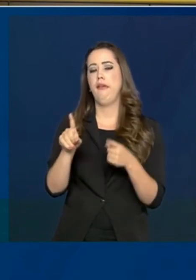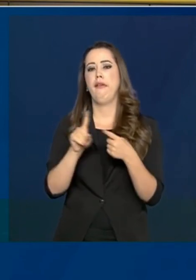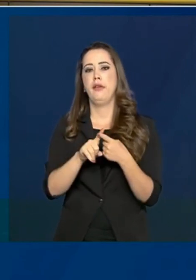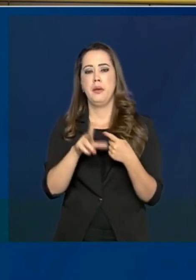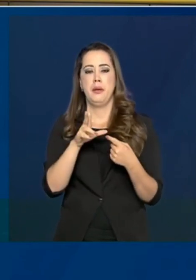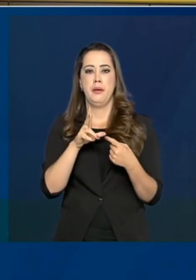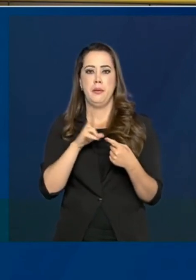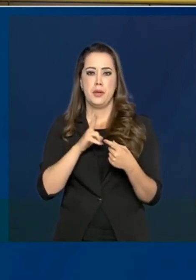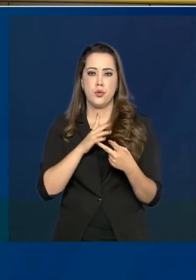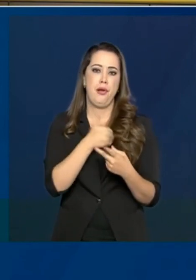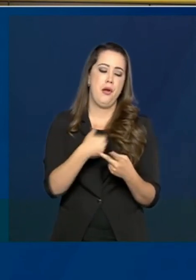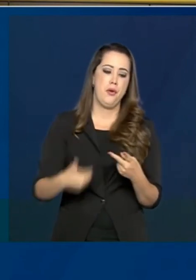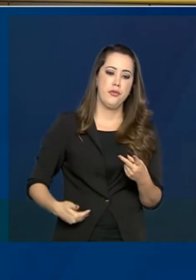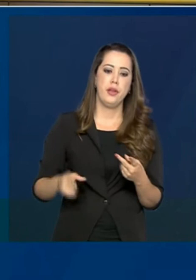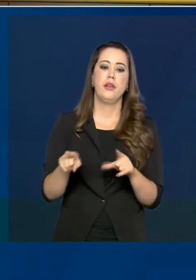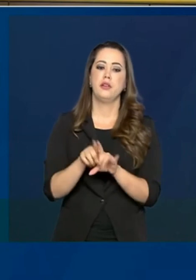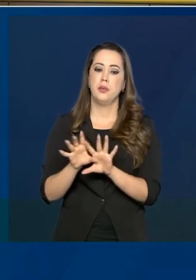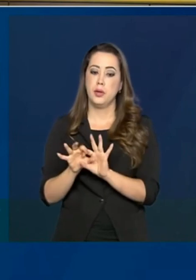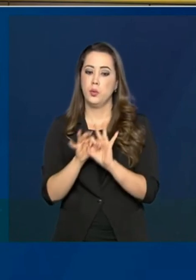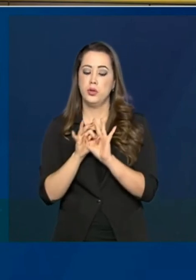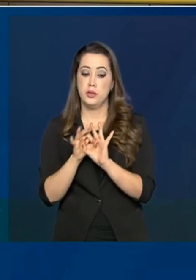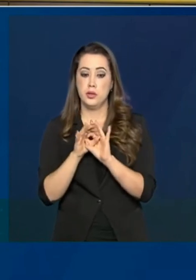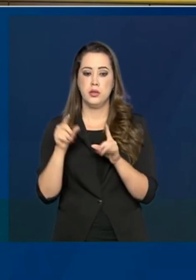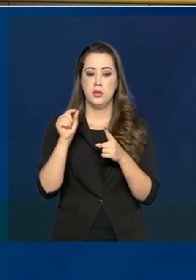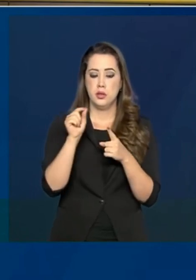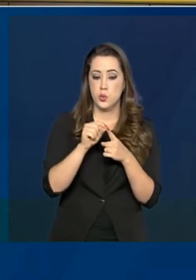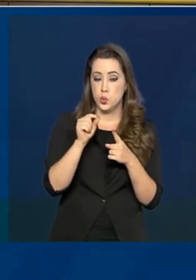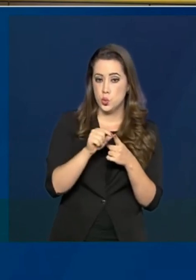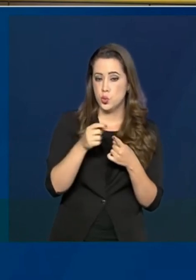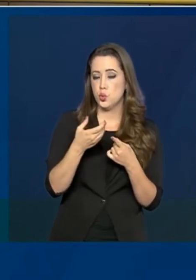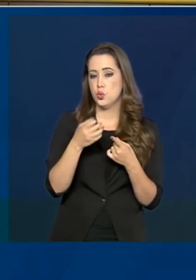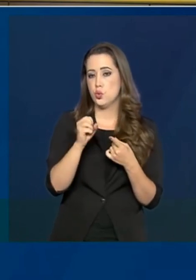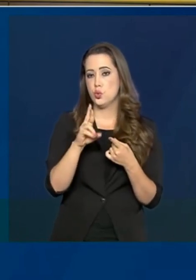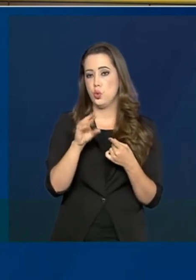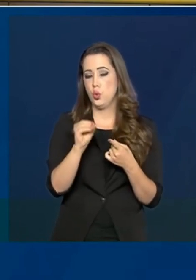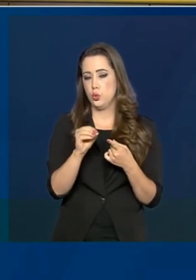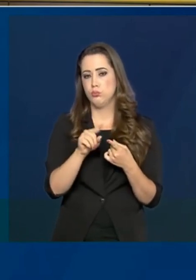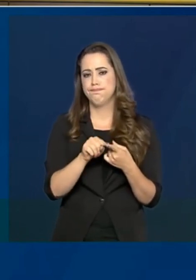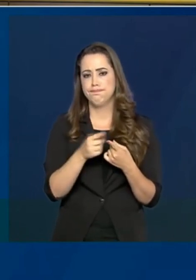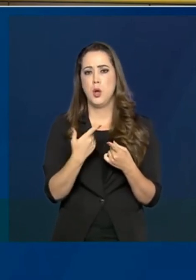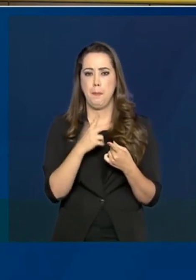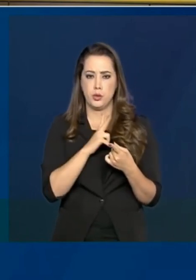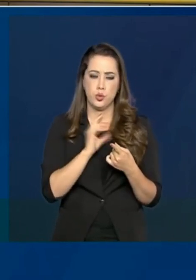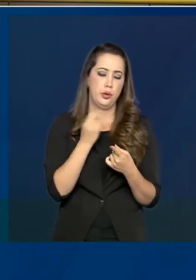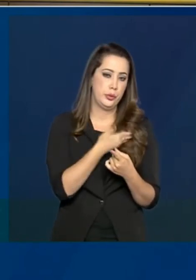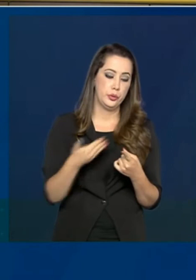privados, e mais os exames sorológicos também realizados em públicos e privados, nós temos um total de